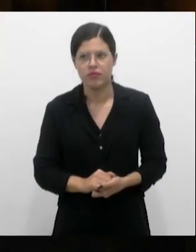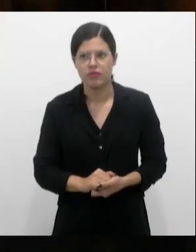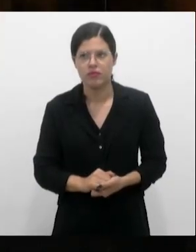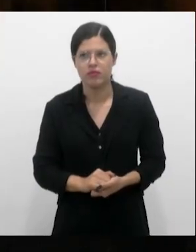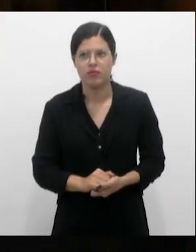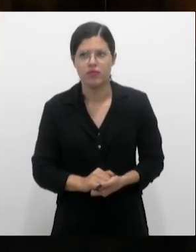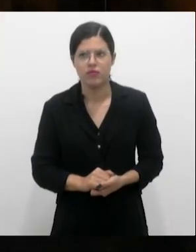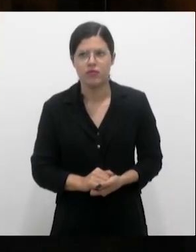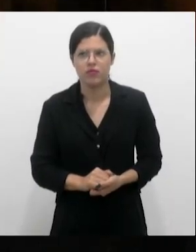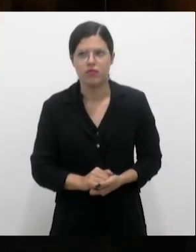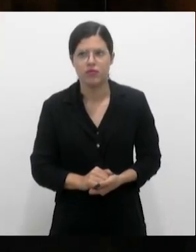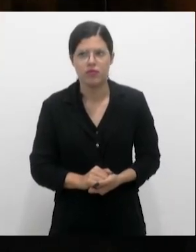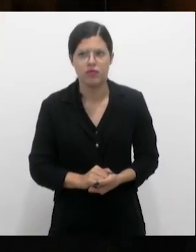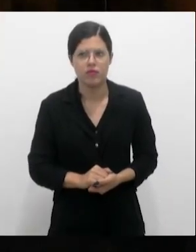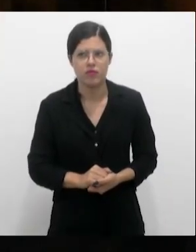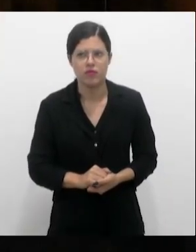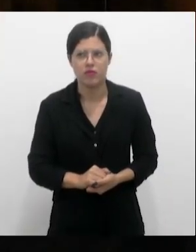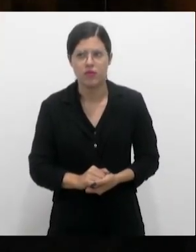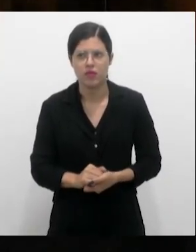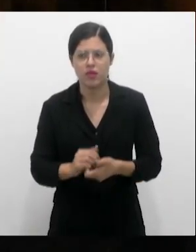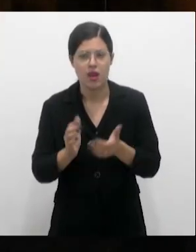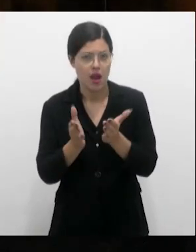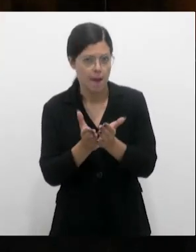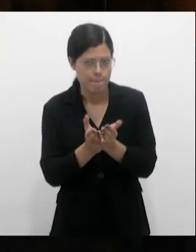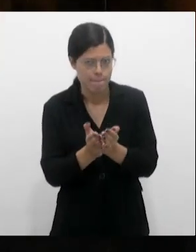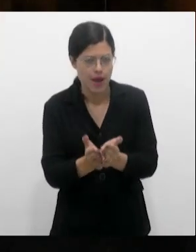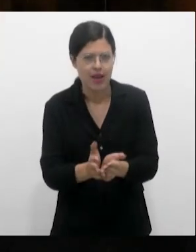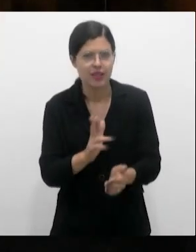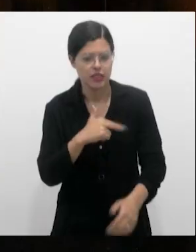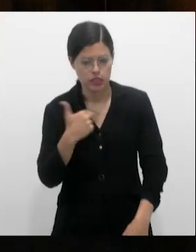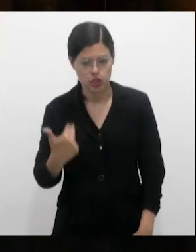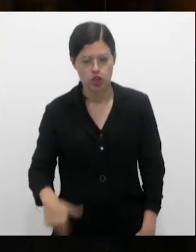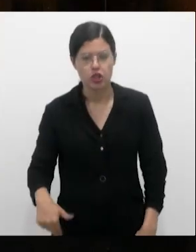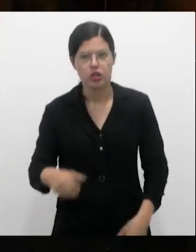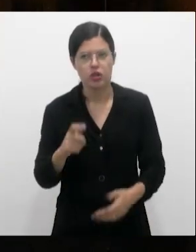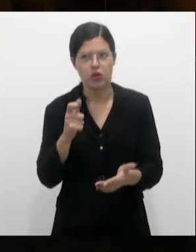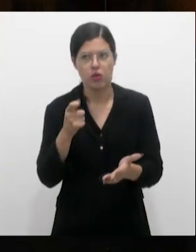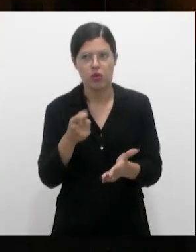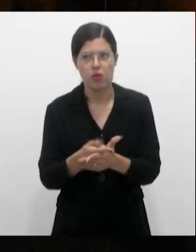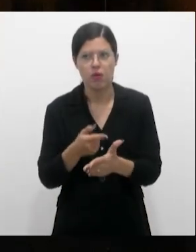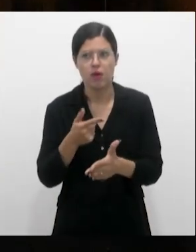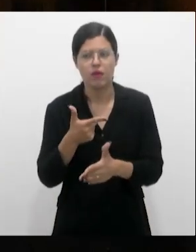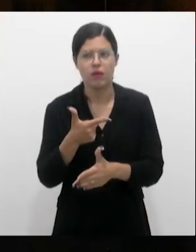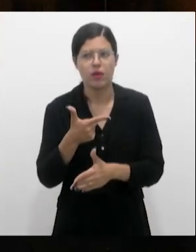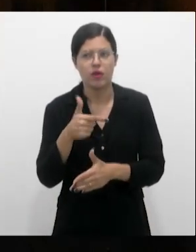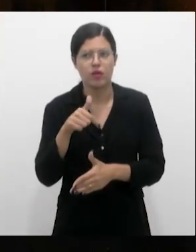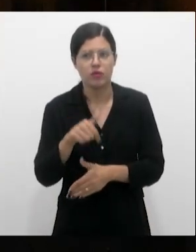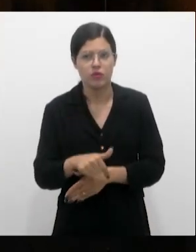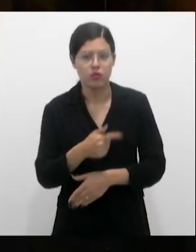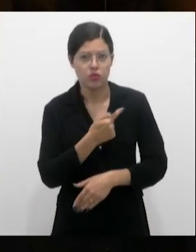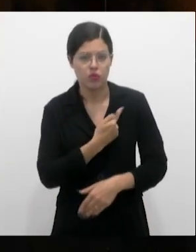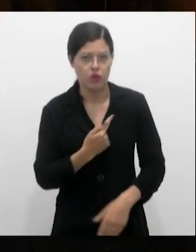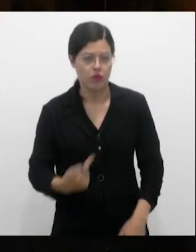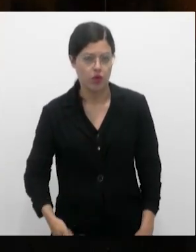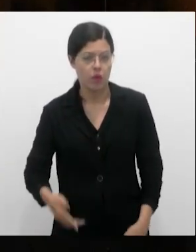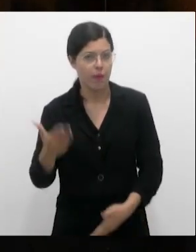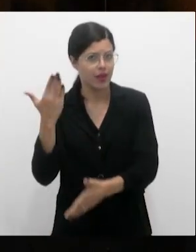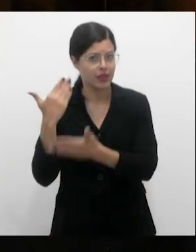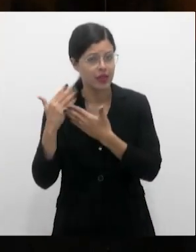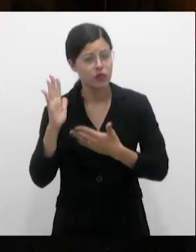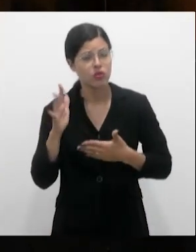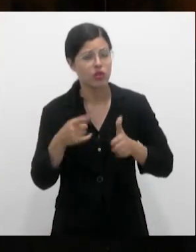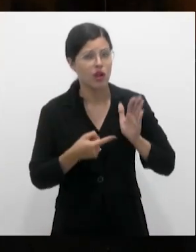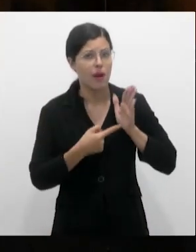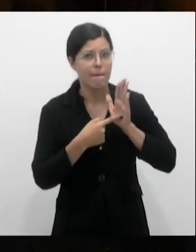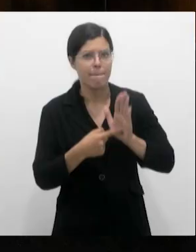E as barcas chinesas adquiridas em 2014, no governo passado, já apresentam sinais de desgaste severos por